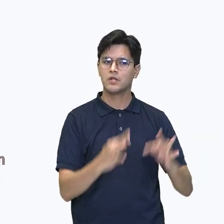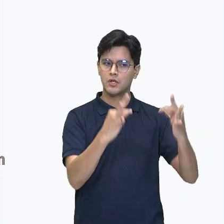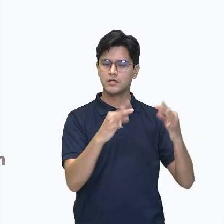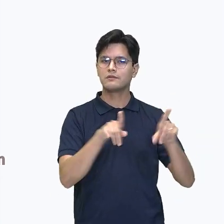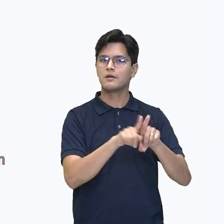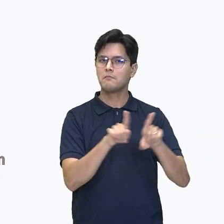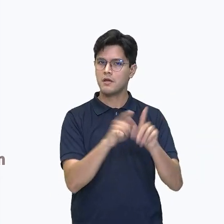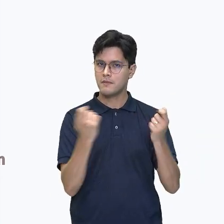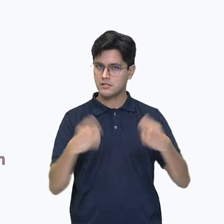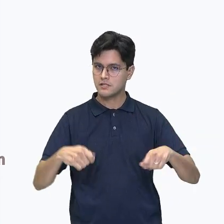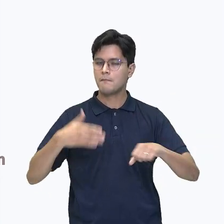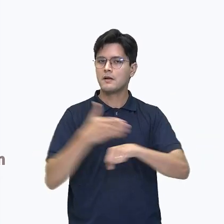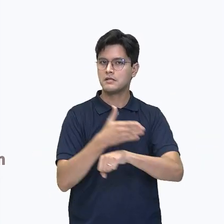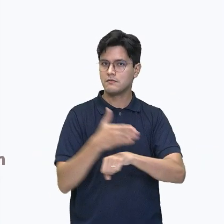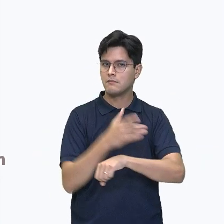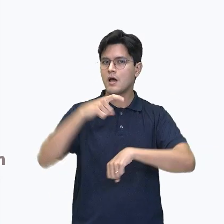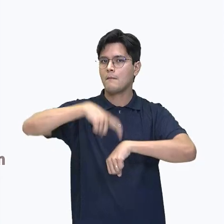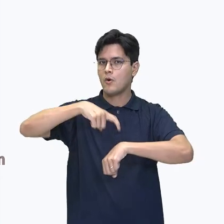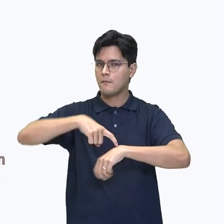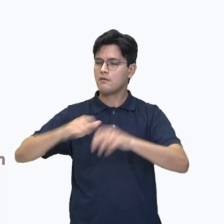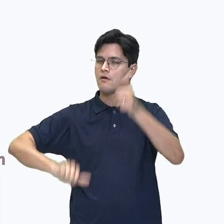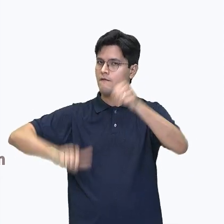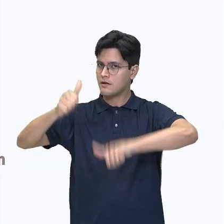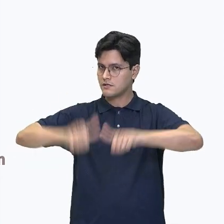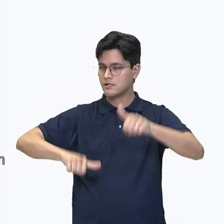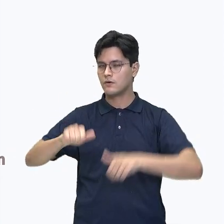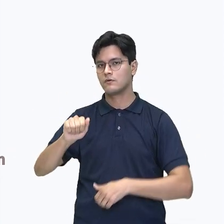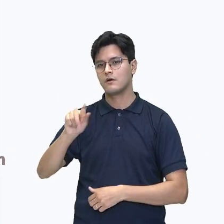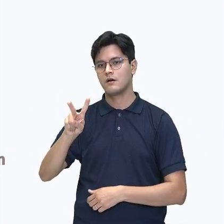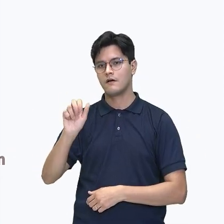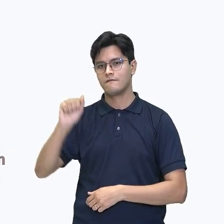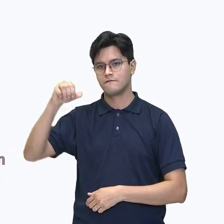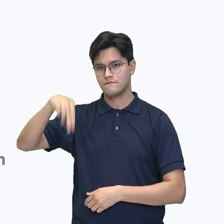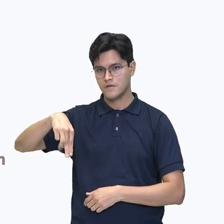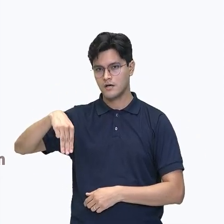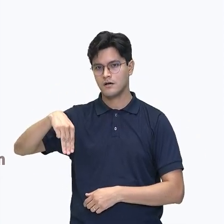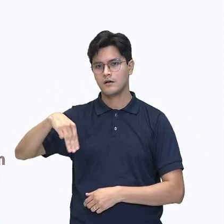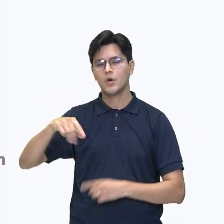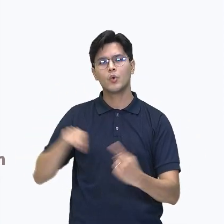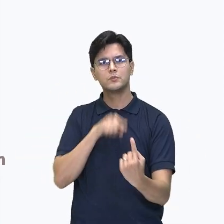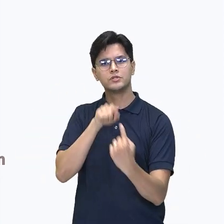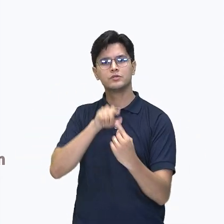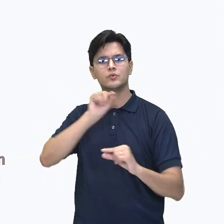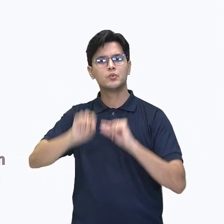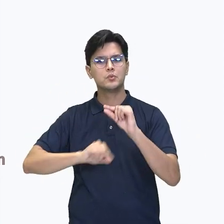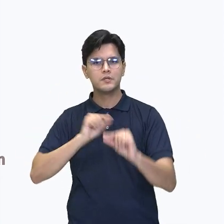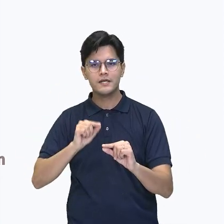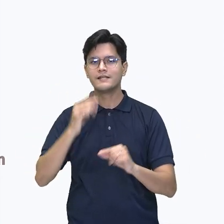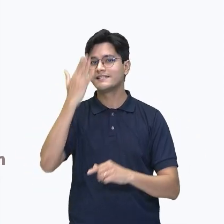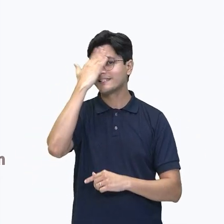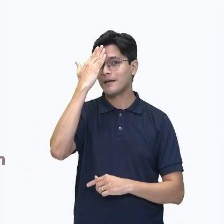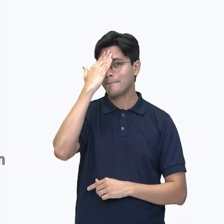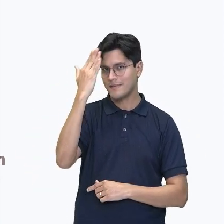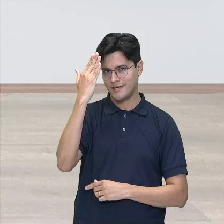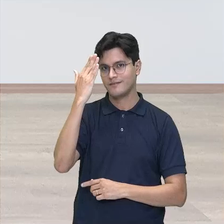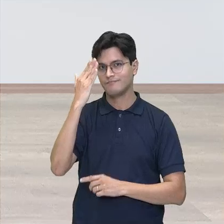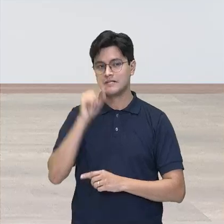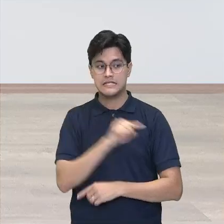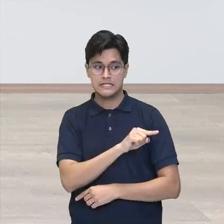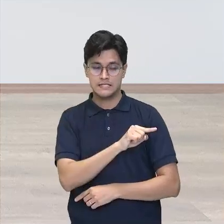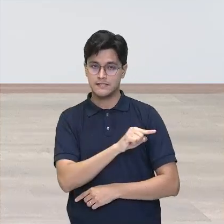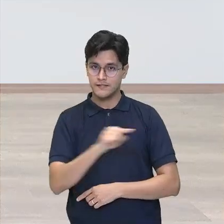que ele aprendeu lá no ano de 2025 possa ser verificado, e aí a secretaria conseguir elaborar plano